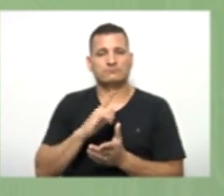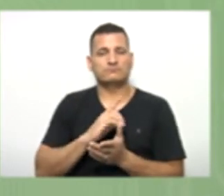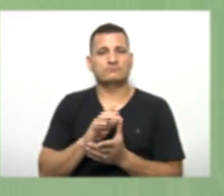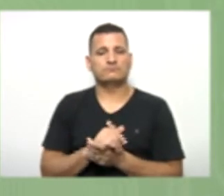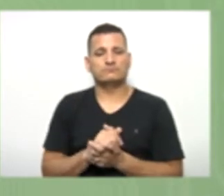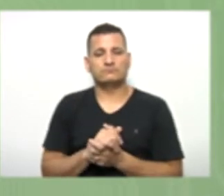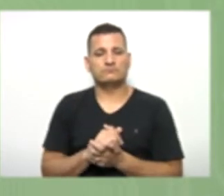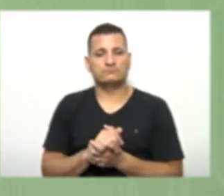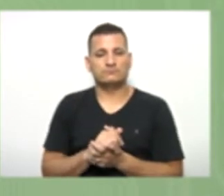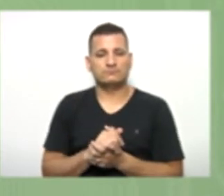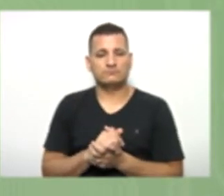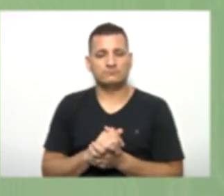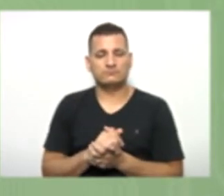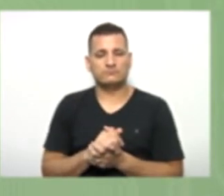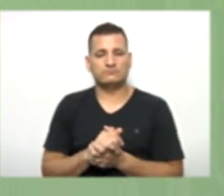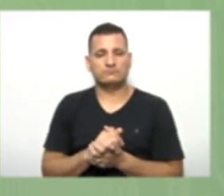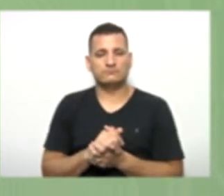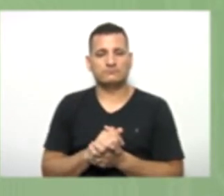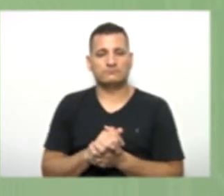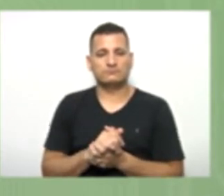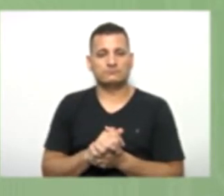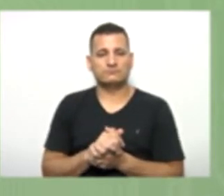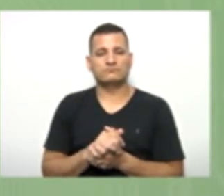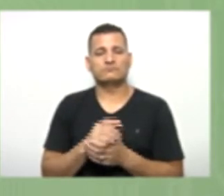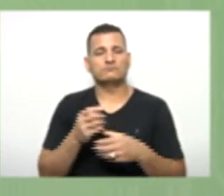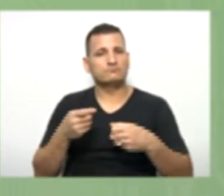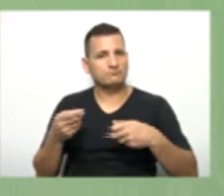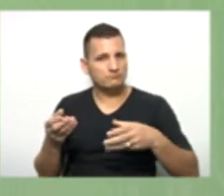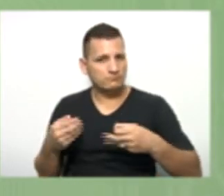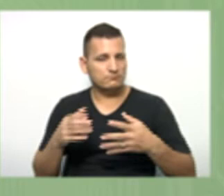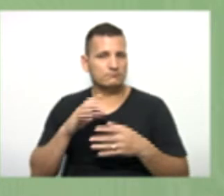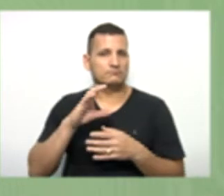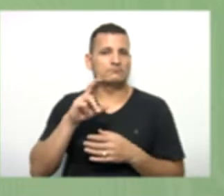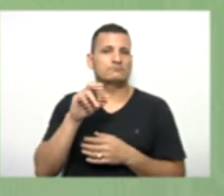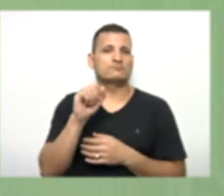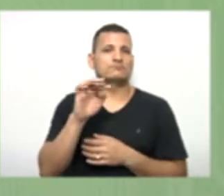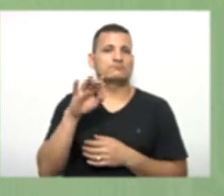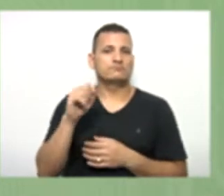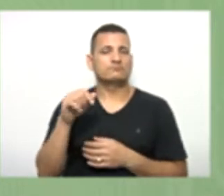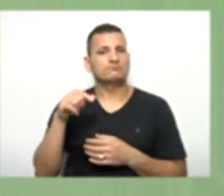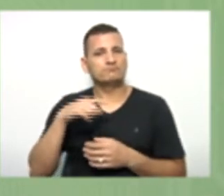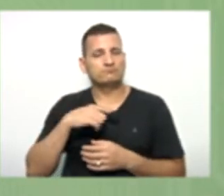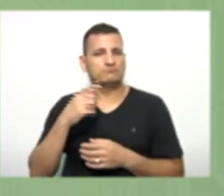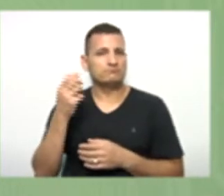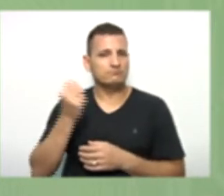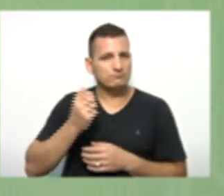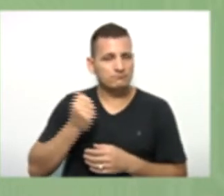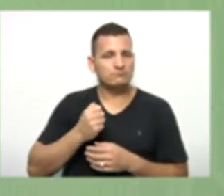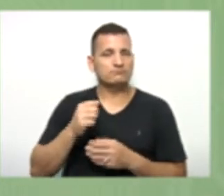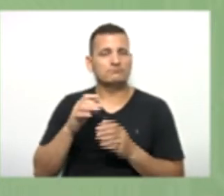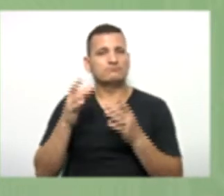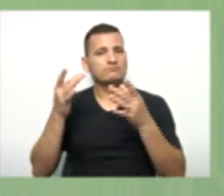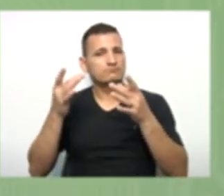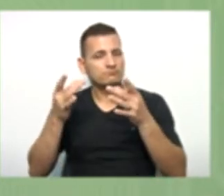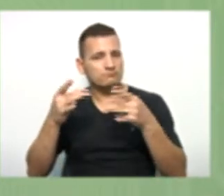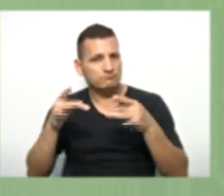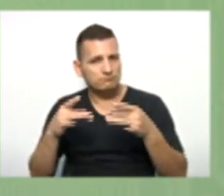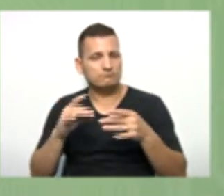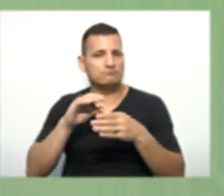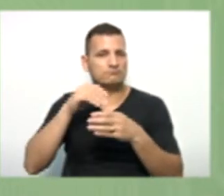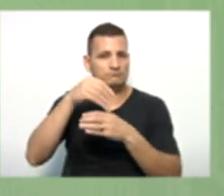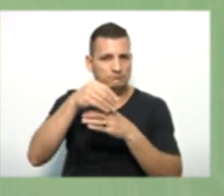ingressos, que eu tenho os custos, aqui esses custos entra o leite, a embalagem, eu tenho as